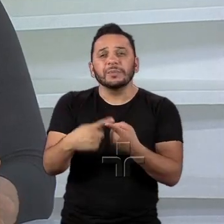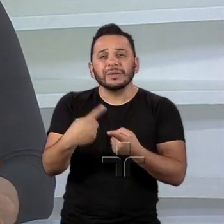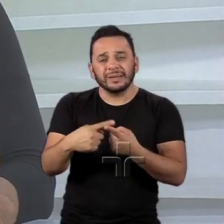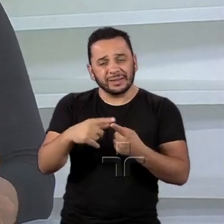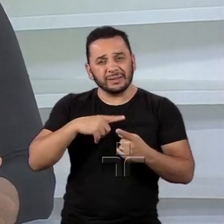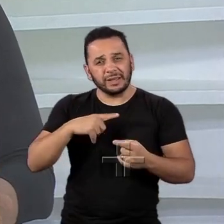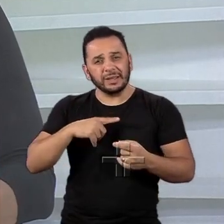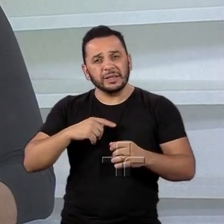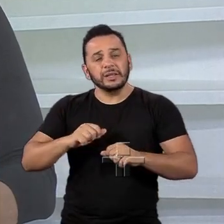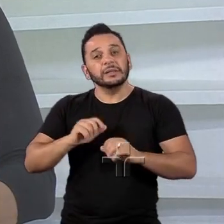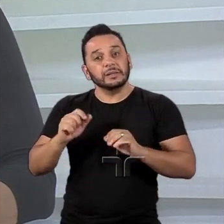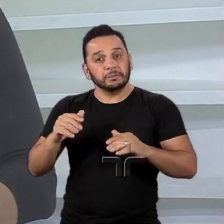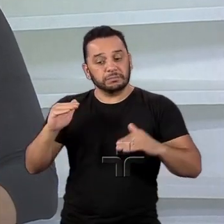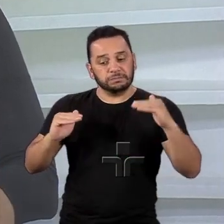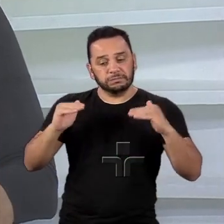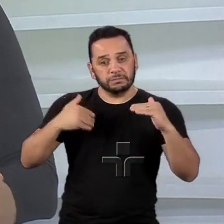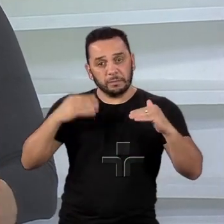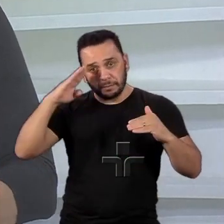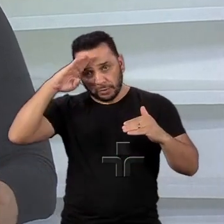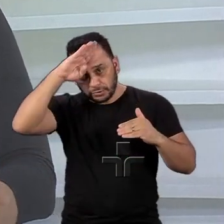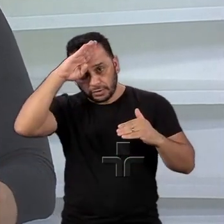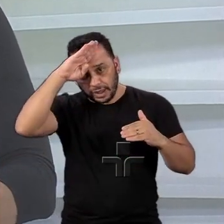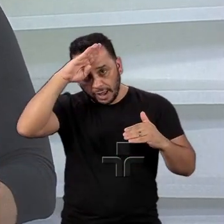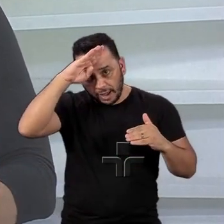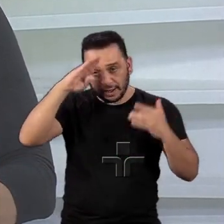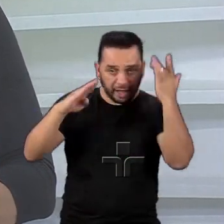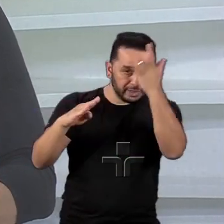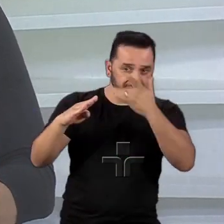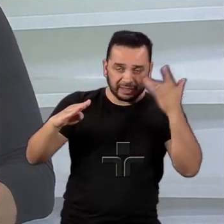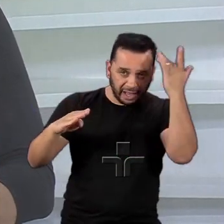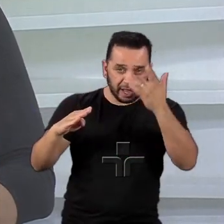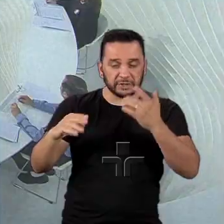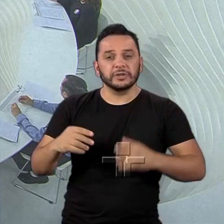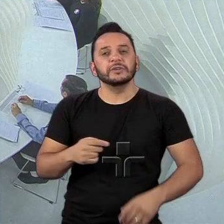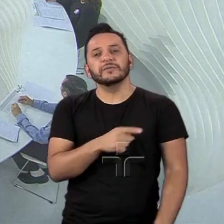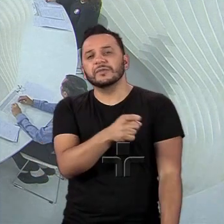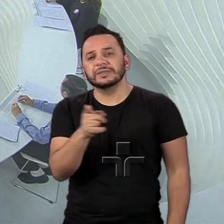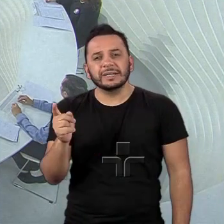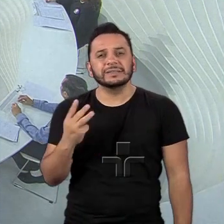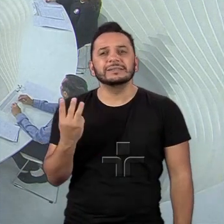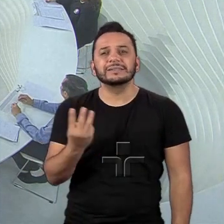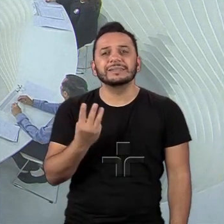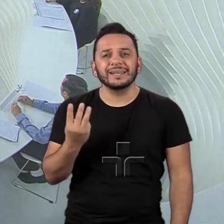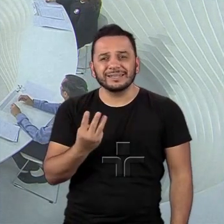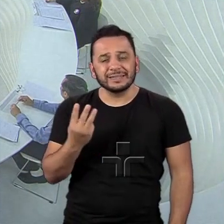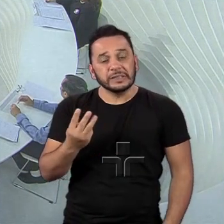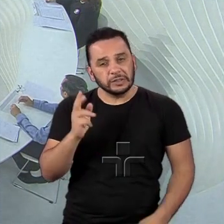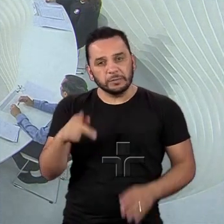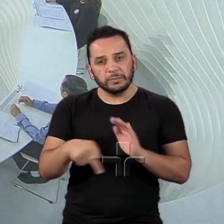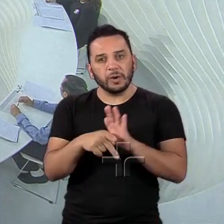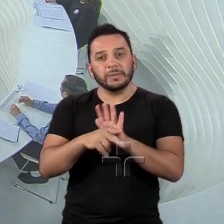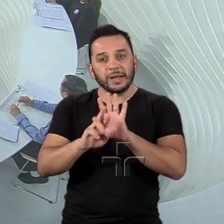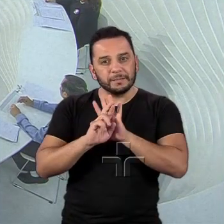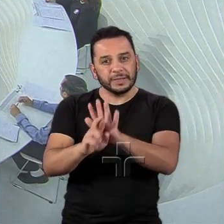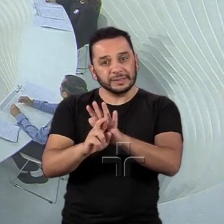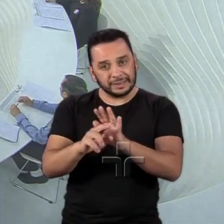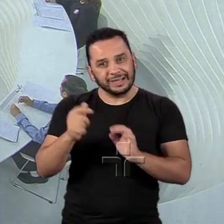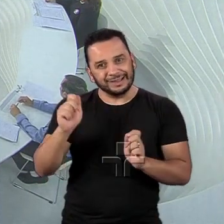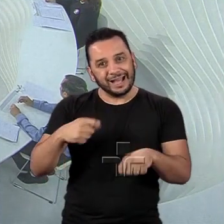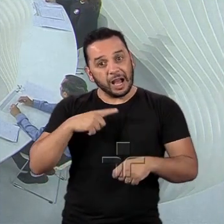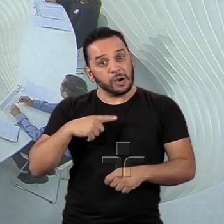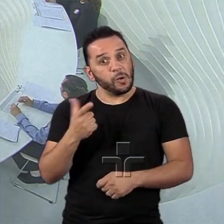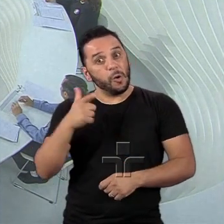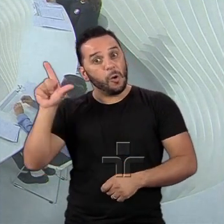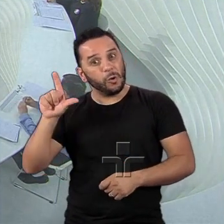Jair Bolsonaro e Fernando Haddad. Vocês três aqui representam as candidaturas que poderiam ter formado uma terceira